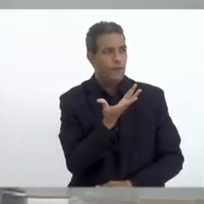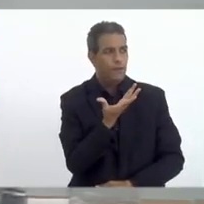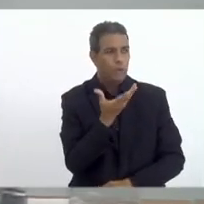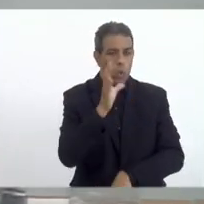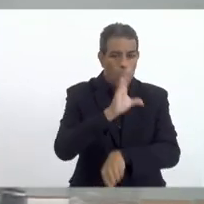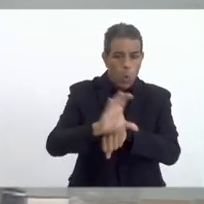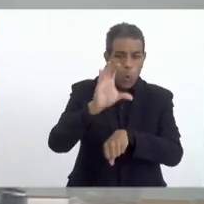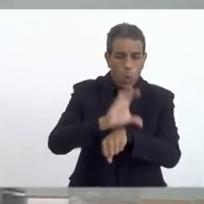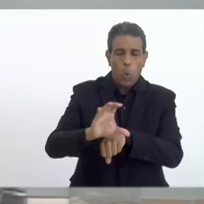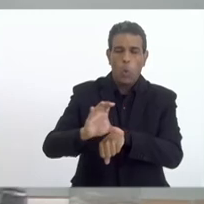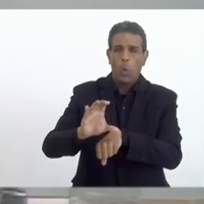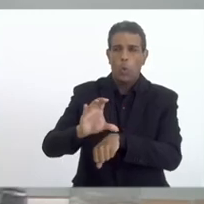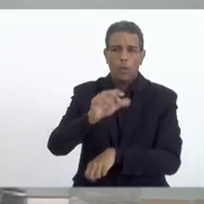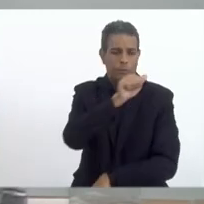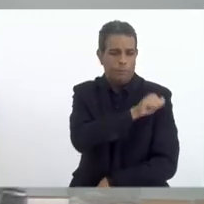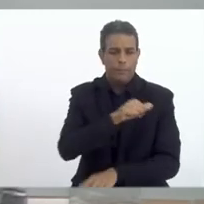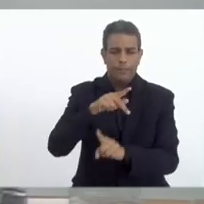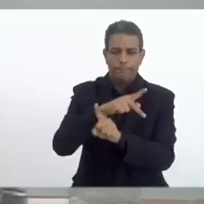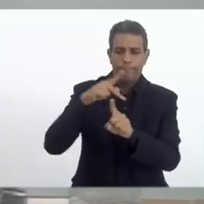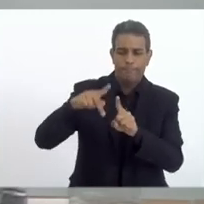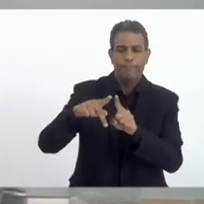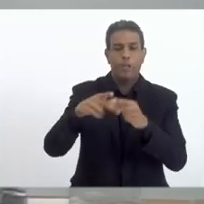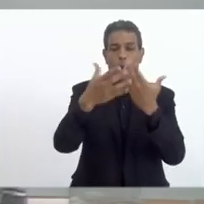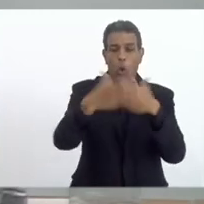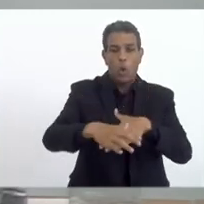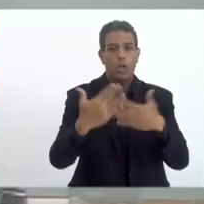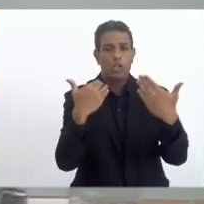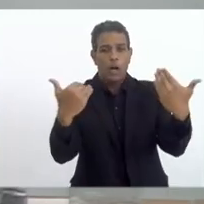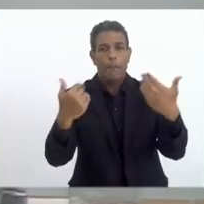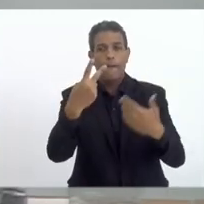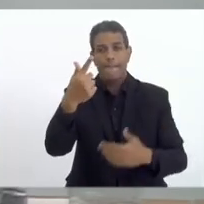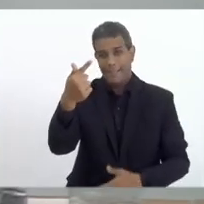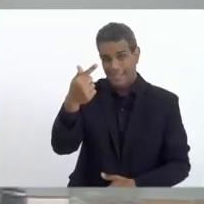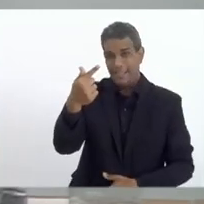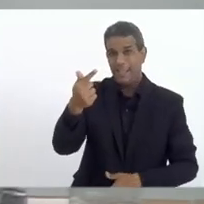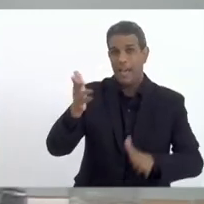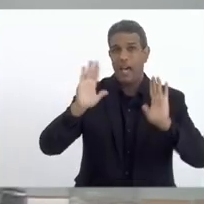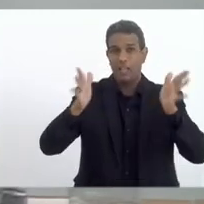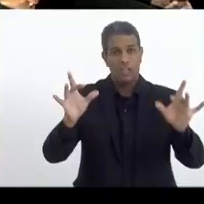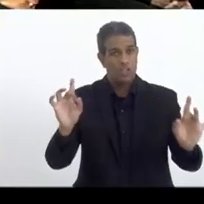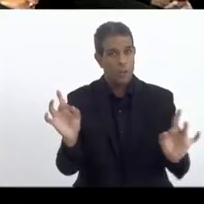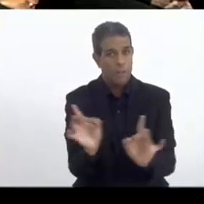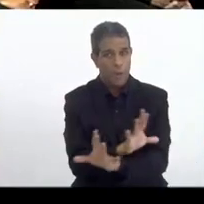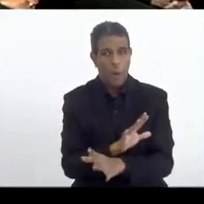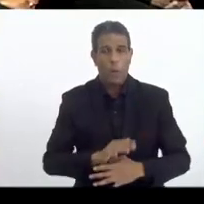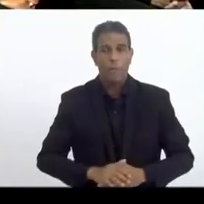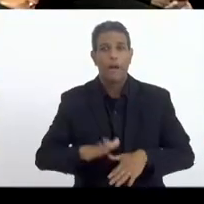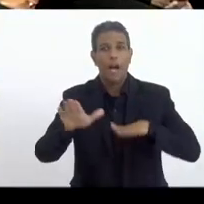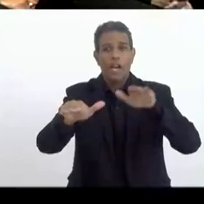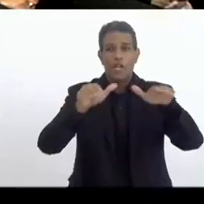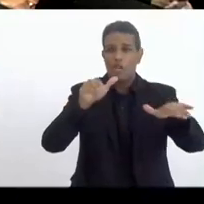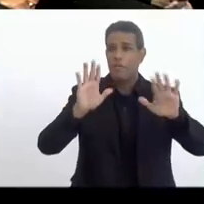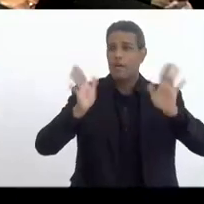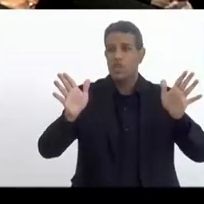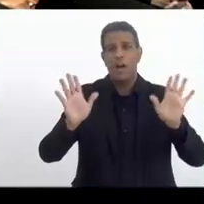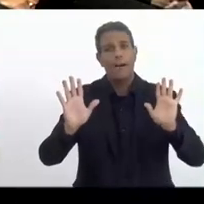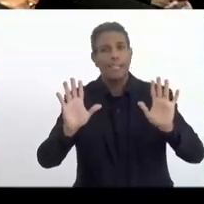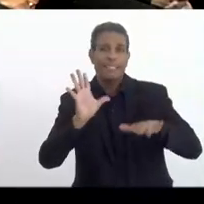Previdência. Vamos chamar logo esse pessoal que está esperando. São 27, não são? De já pronto. Chamou. 59. Não, mas já chamou,